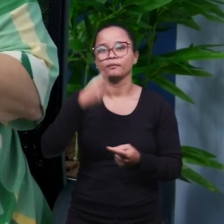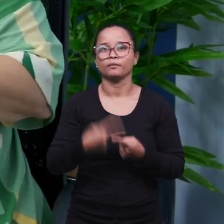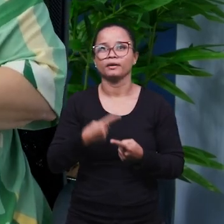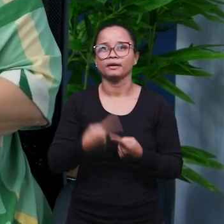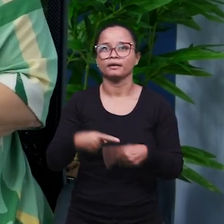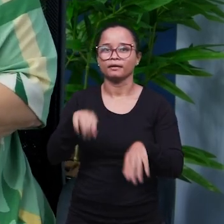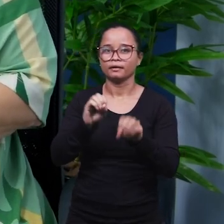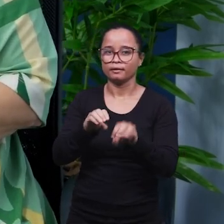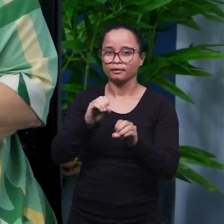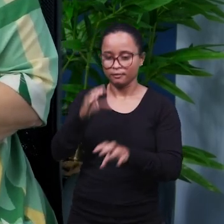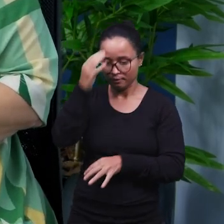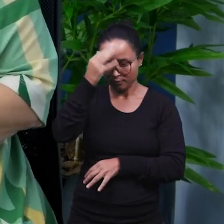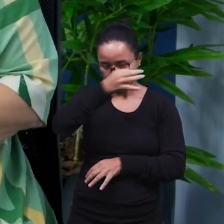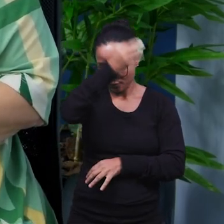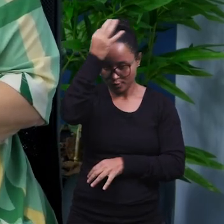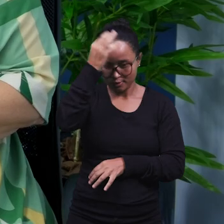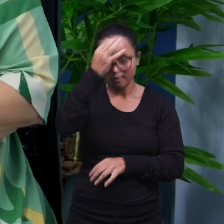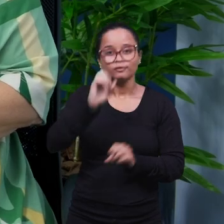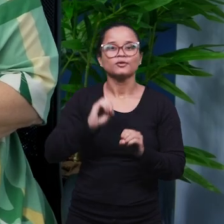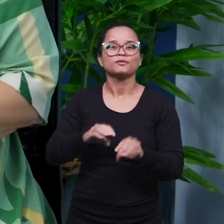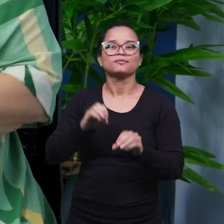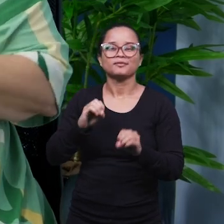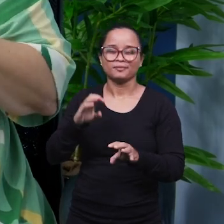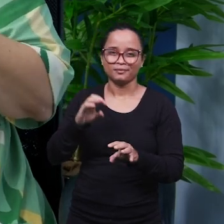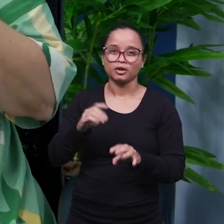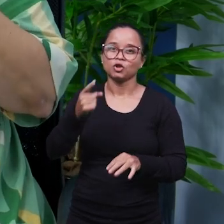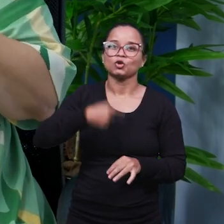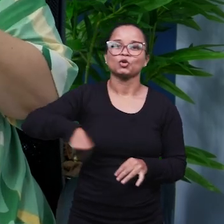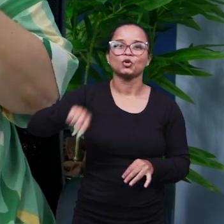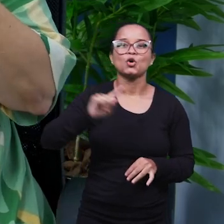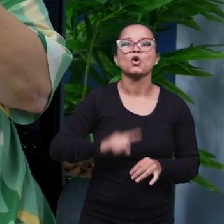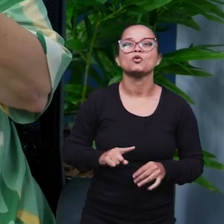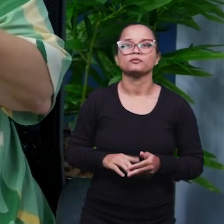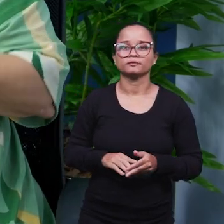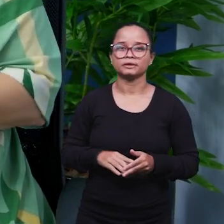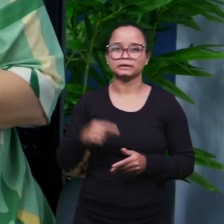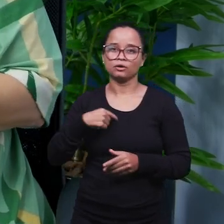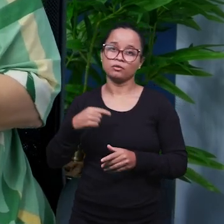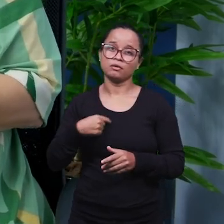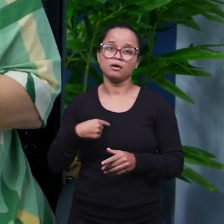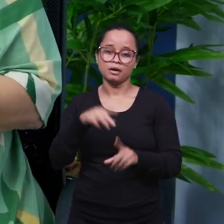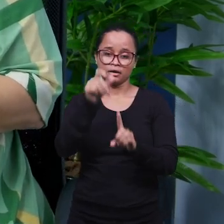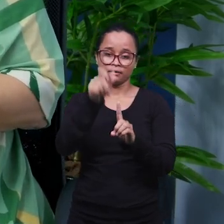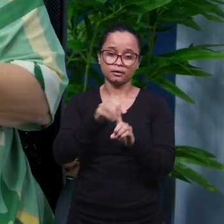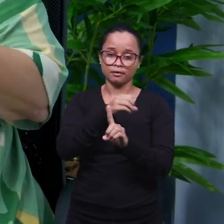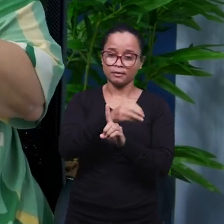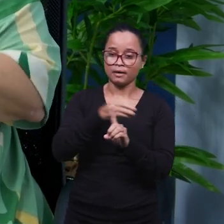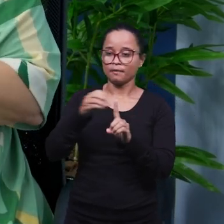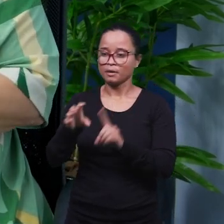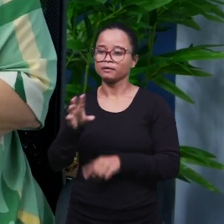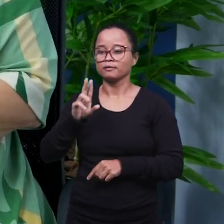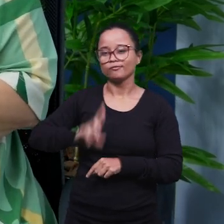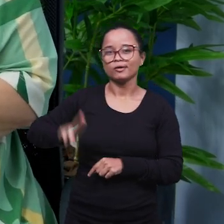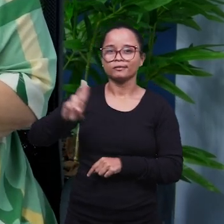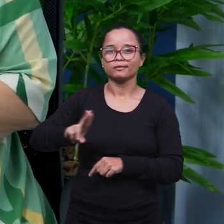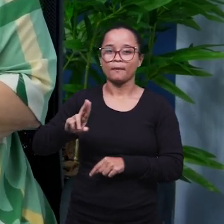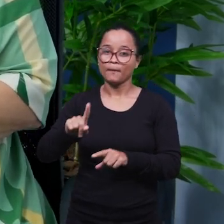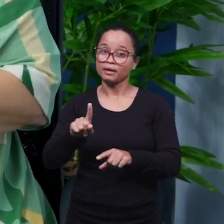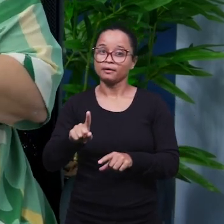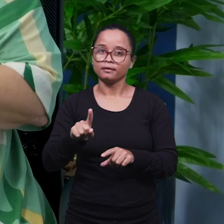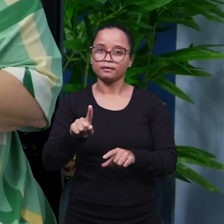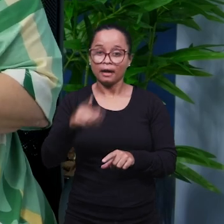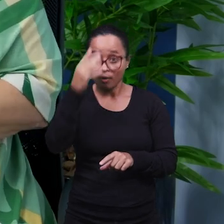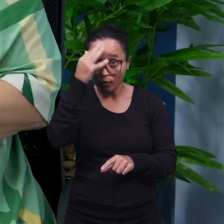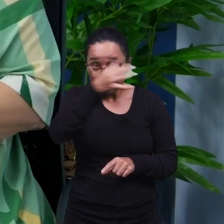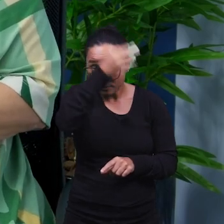Porque quem ensina é o Espírito Santo. Então, nós somos apenas o meio de levar a palavra, mas quem convence o